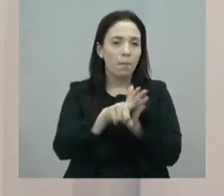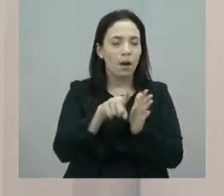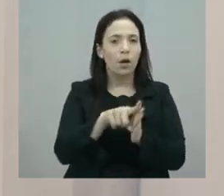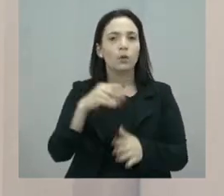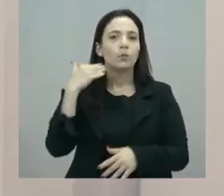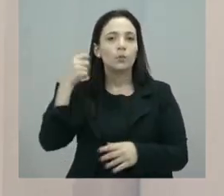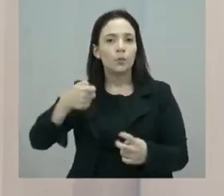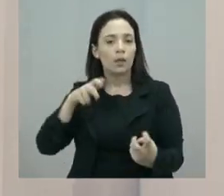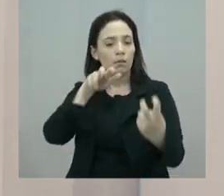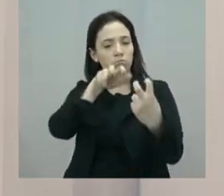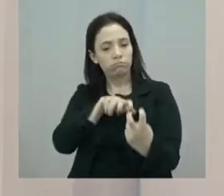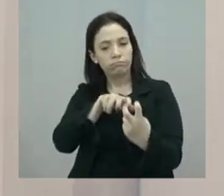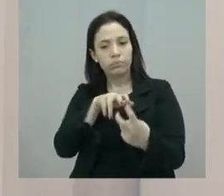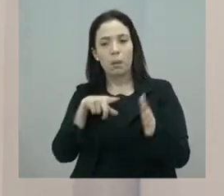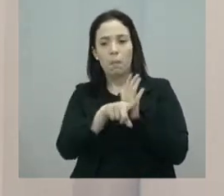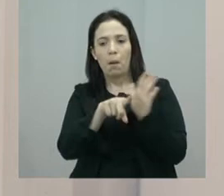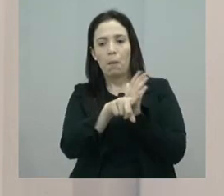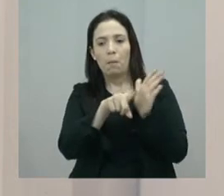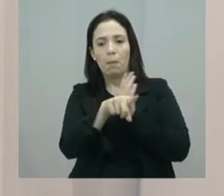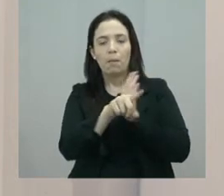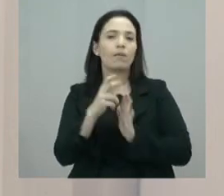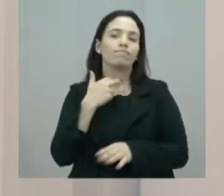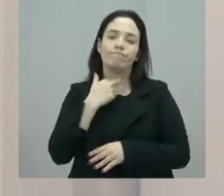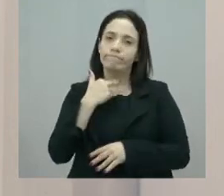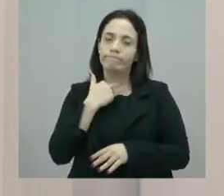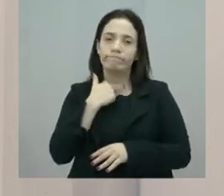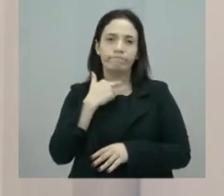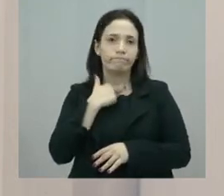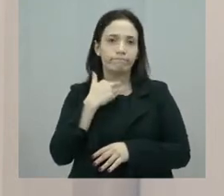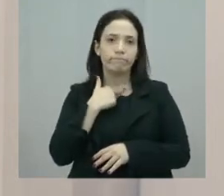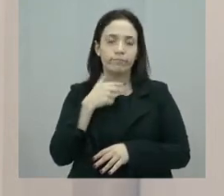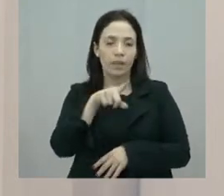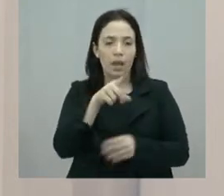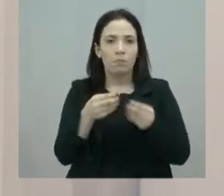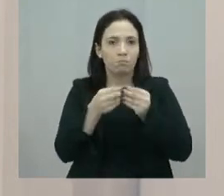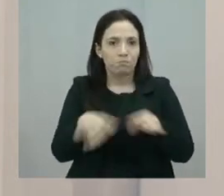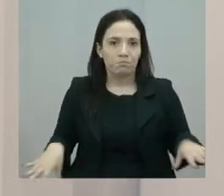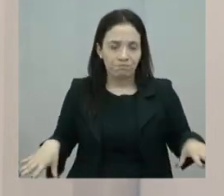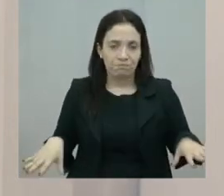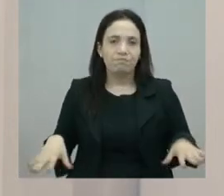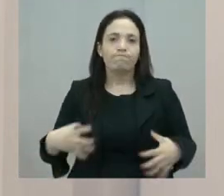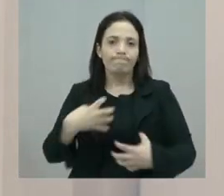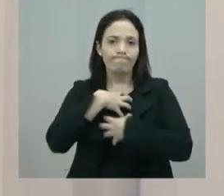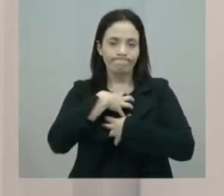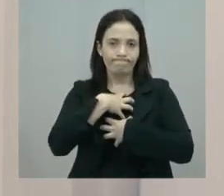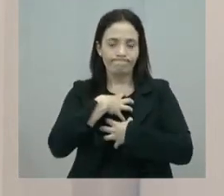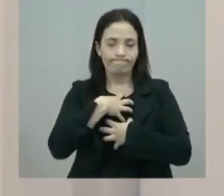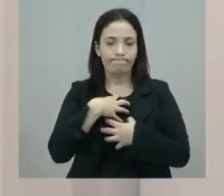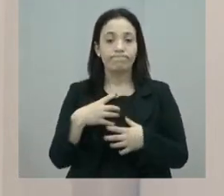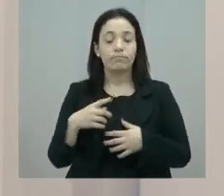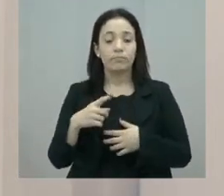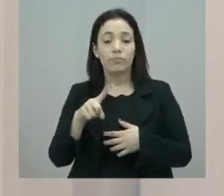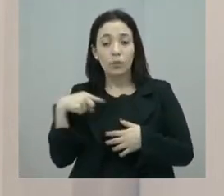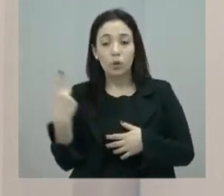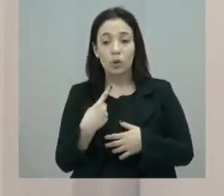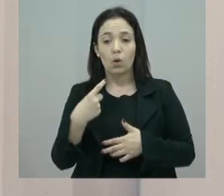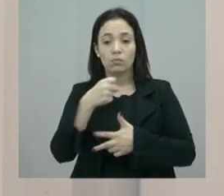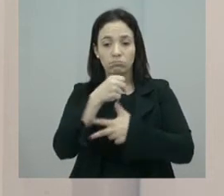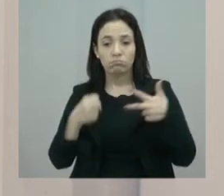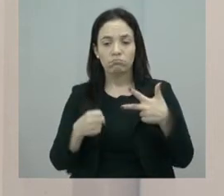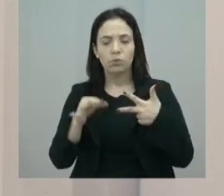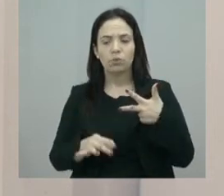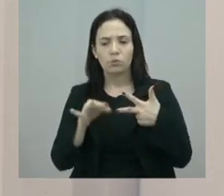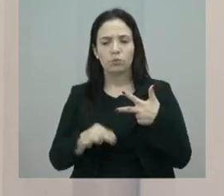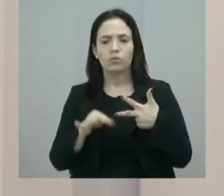do promotor e do delegado e indagando diretamente da criança, porque isso revitimiza profundamente. Nós, do sistema de justiça,